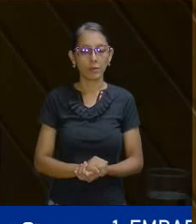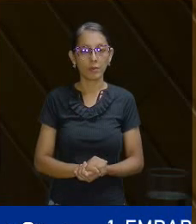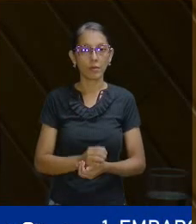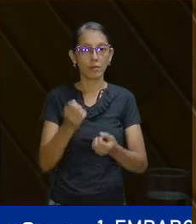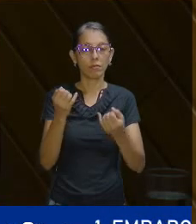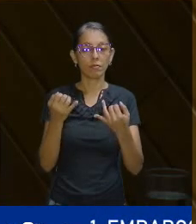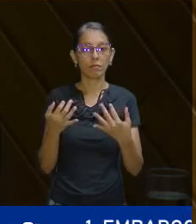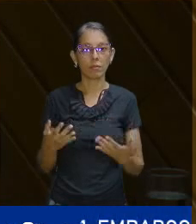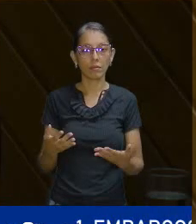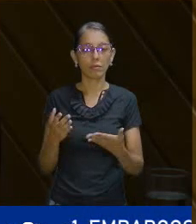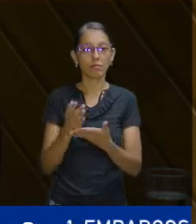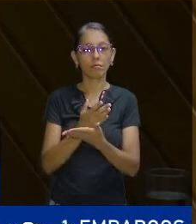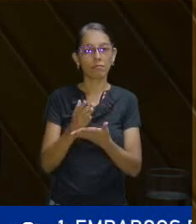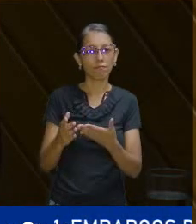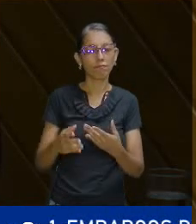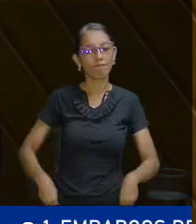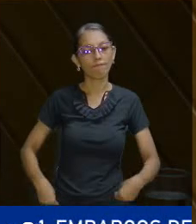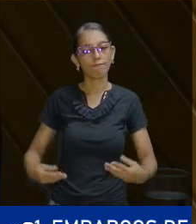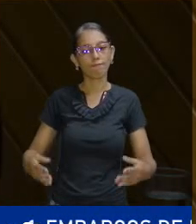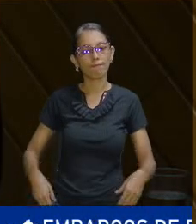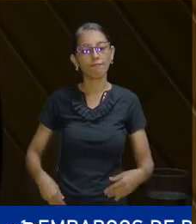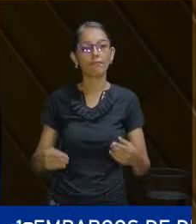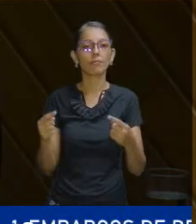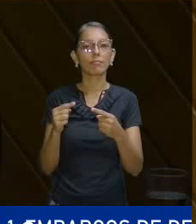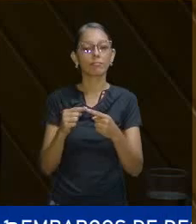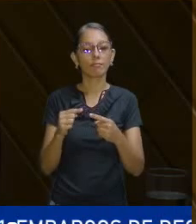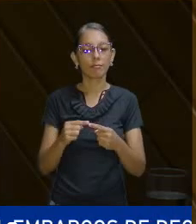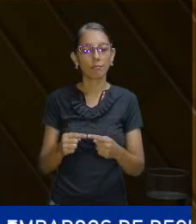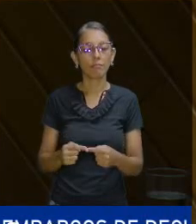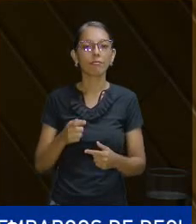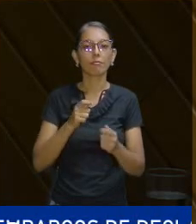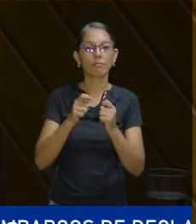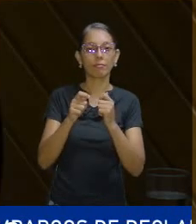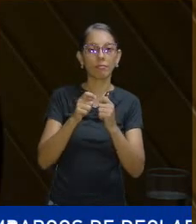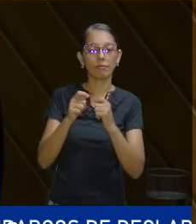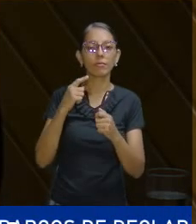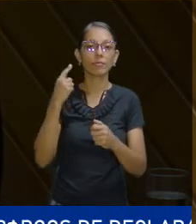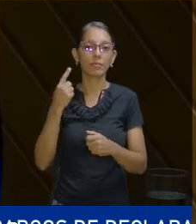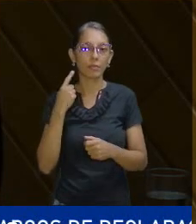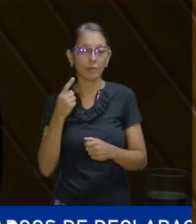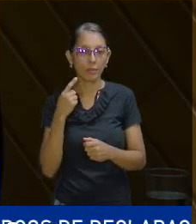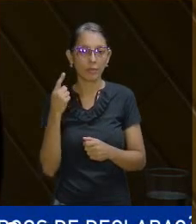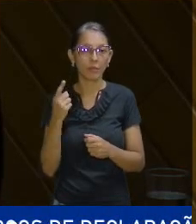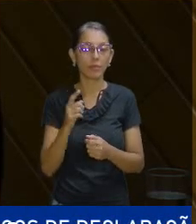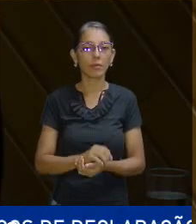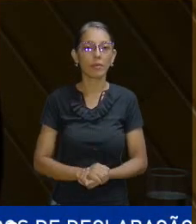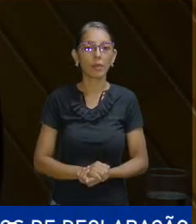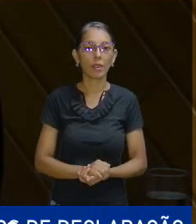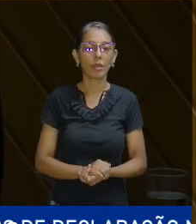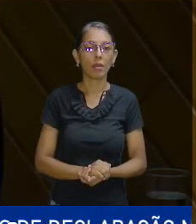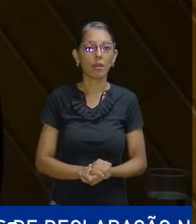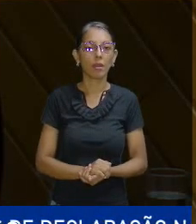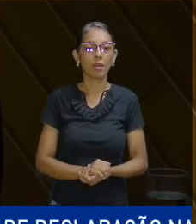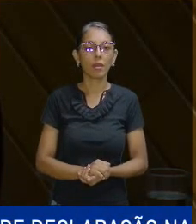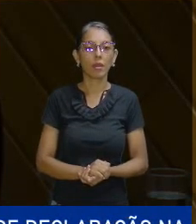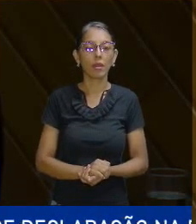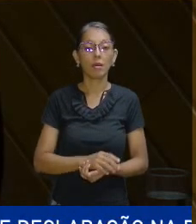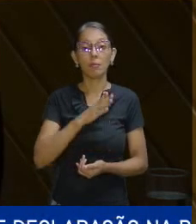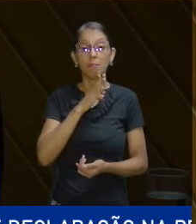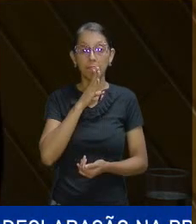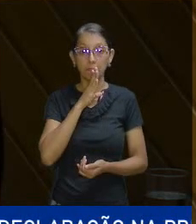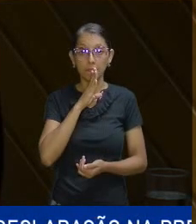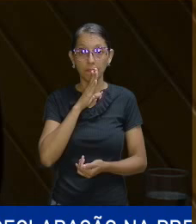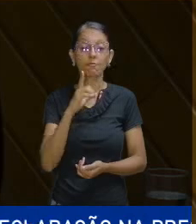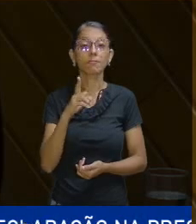das despesas com serviços advocatícios e contábeis, sob a ótica dos princípios constitucionais da transparência,